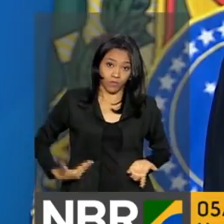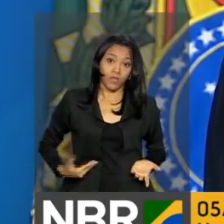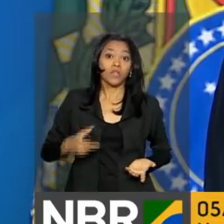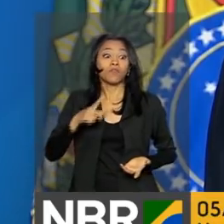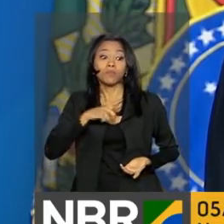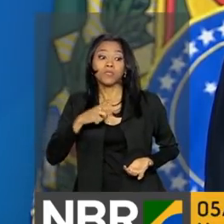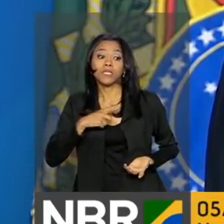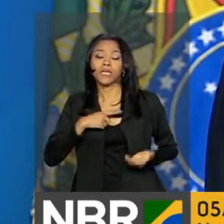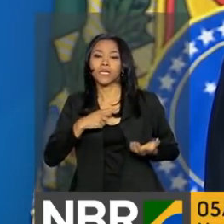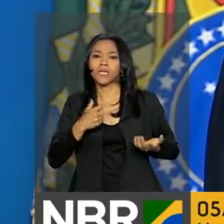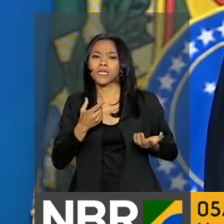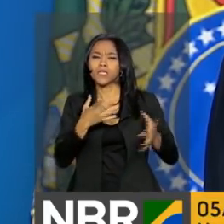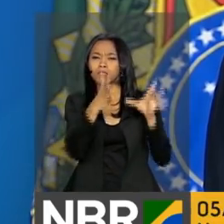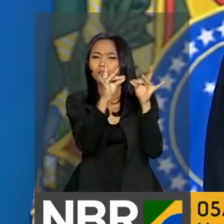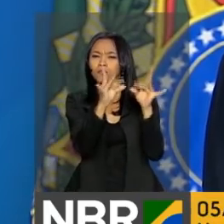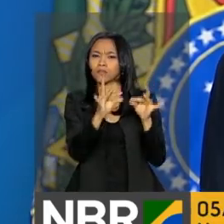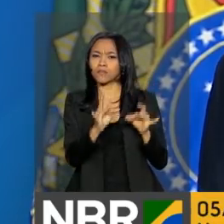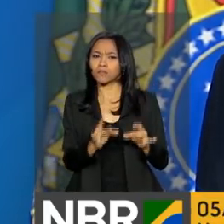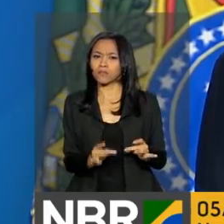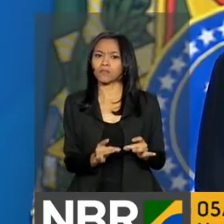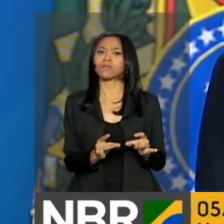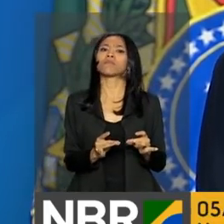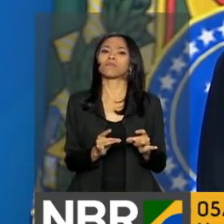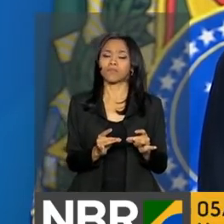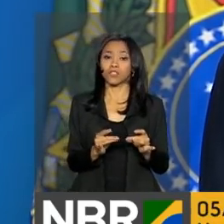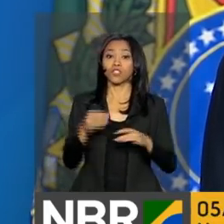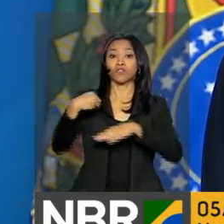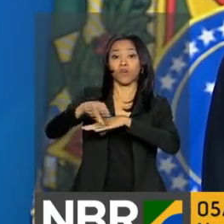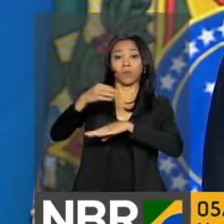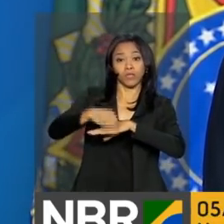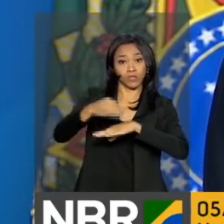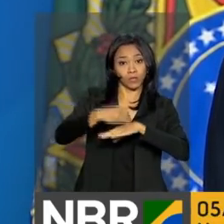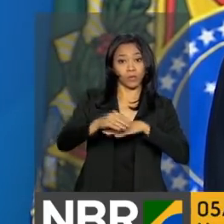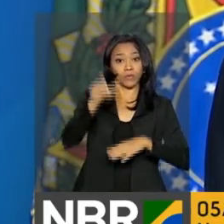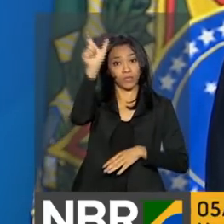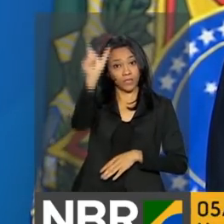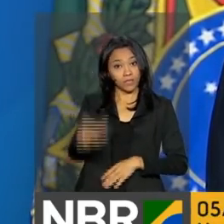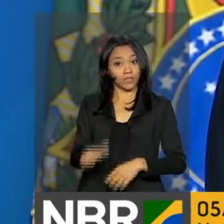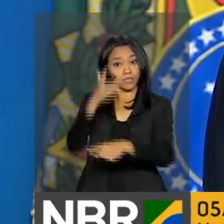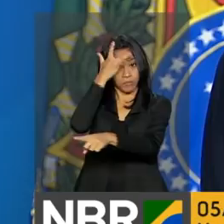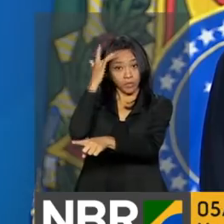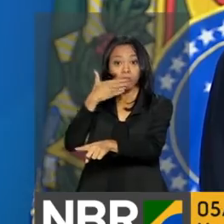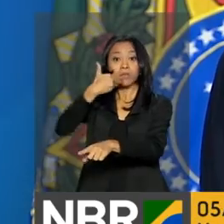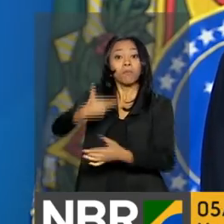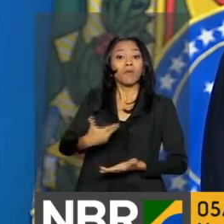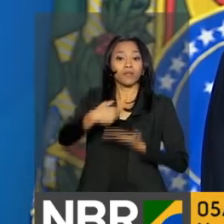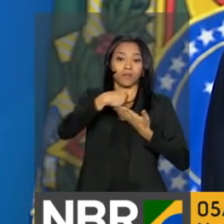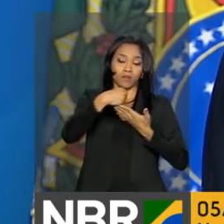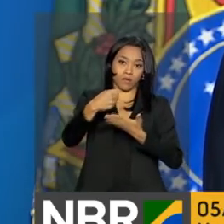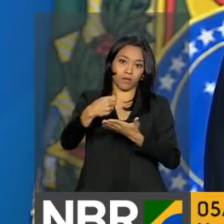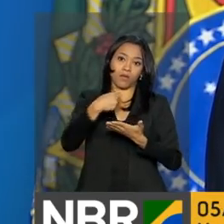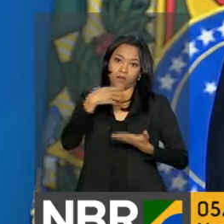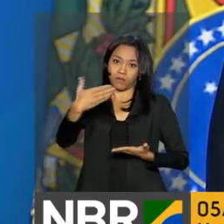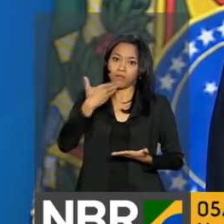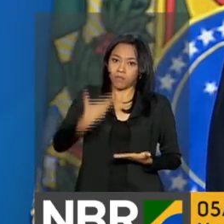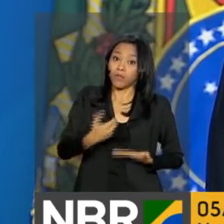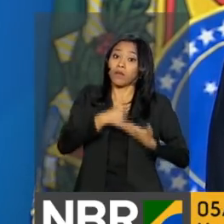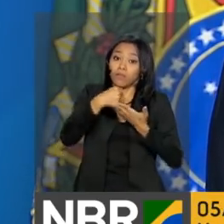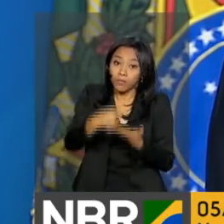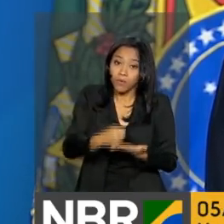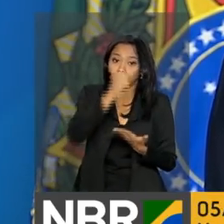mais completas sobre o universo dos solicitantes de refúgio e aqui eu quero